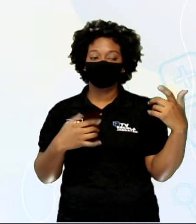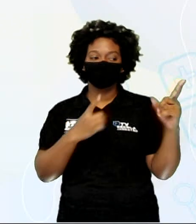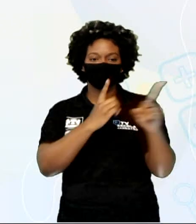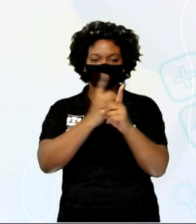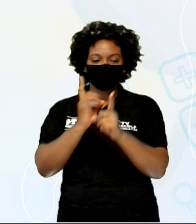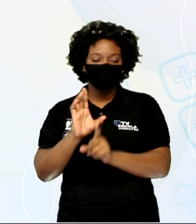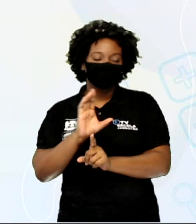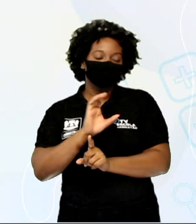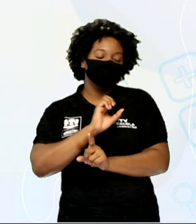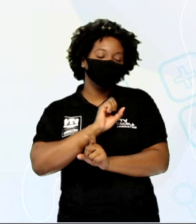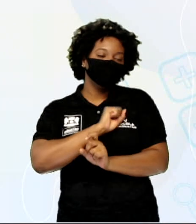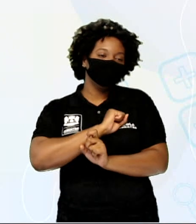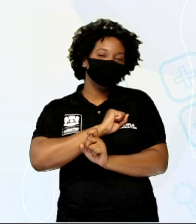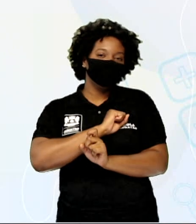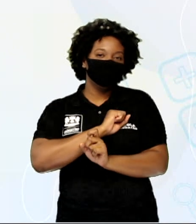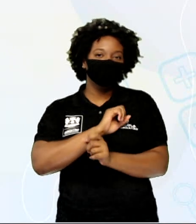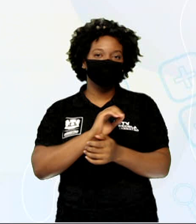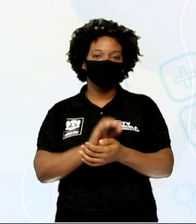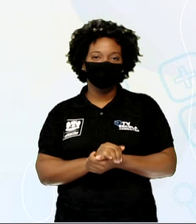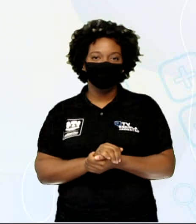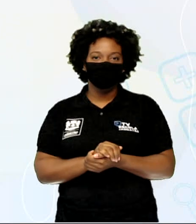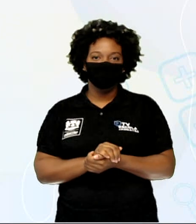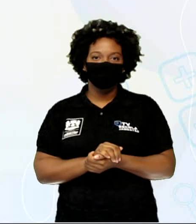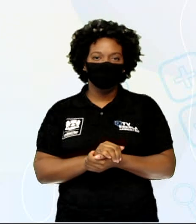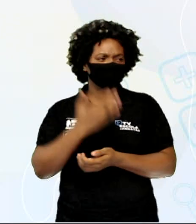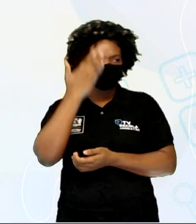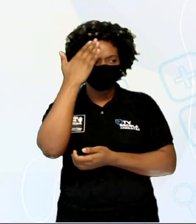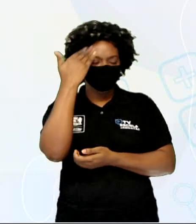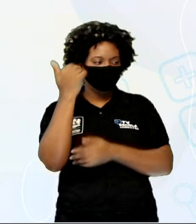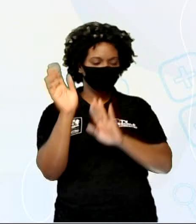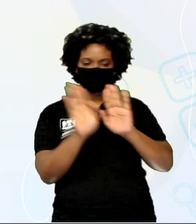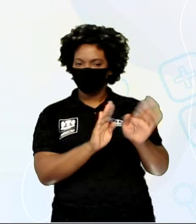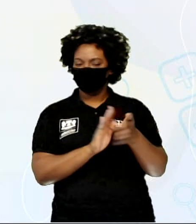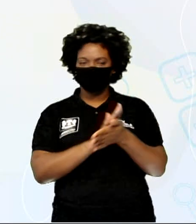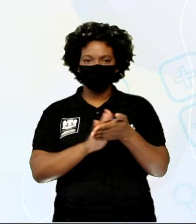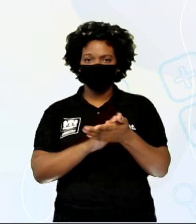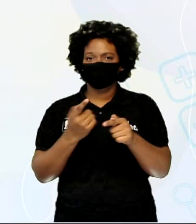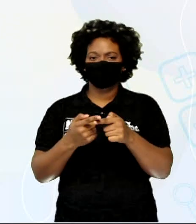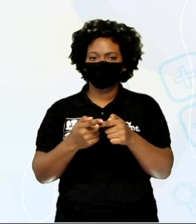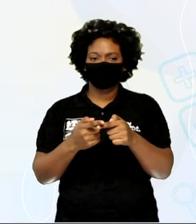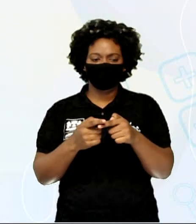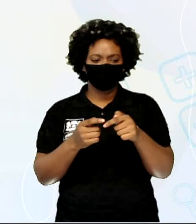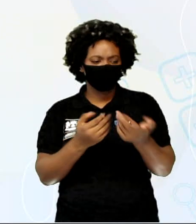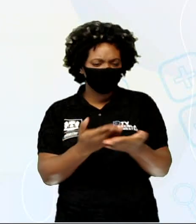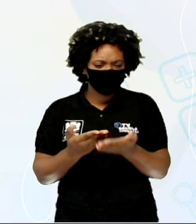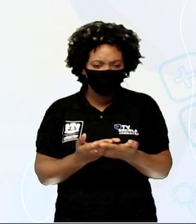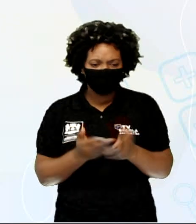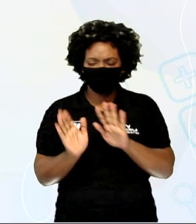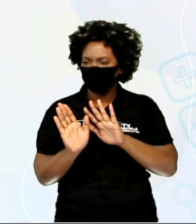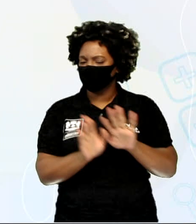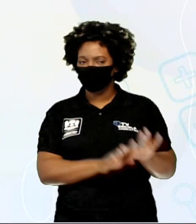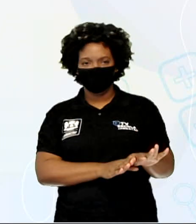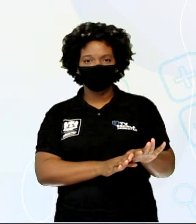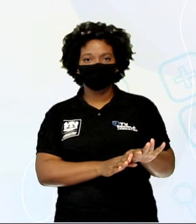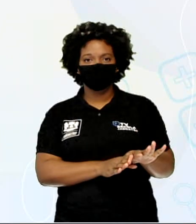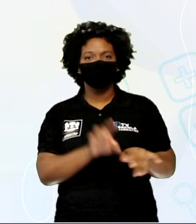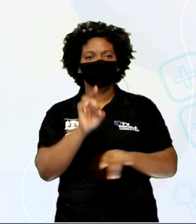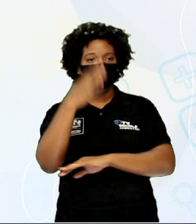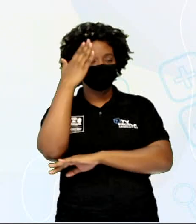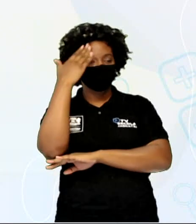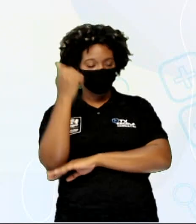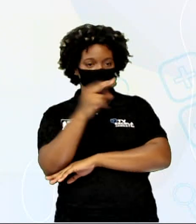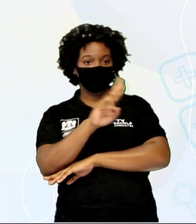amor. Não tenho sabença, pois nunca estudei. Apenas eu sei o